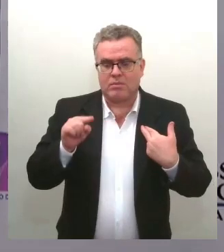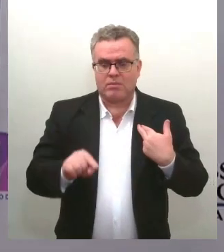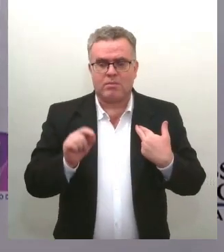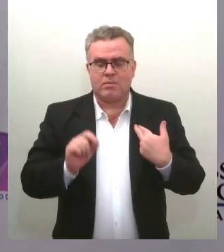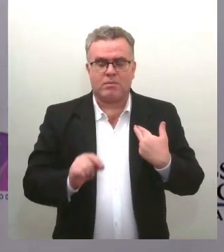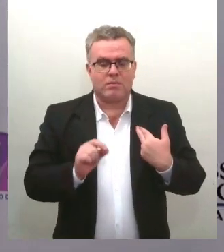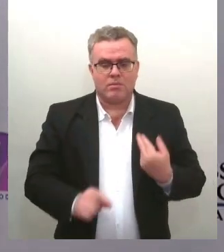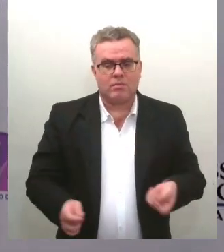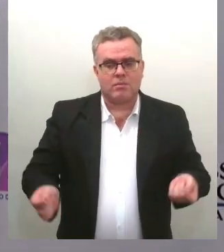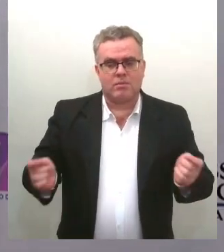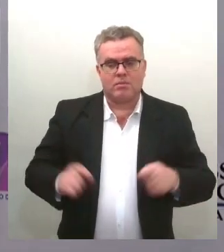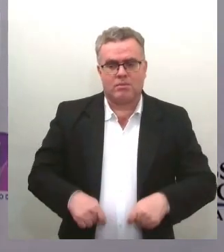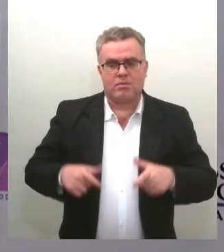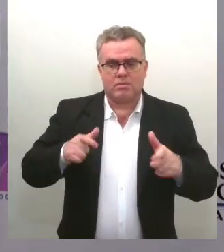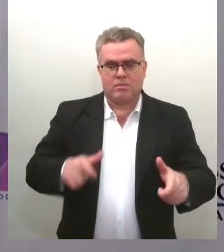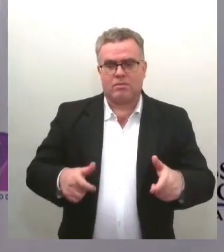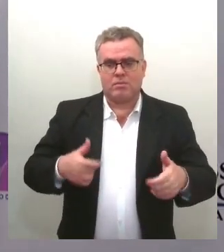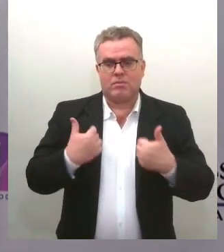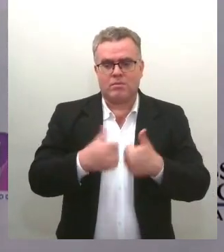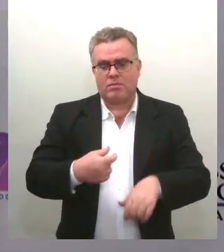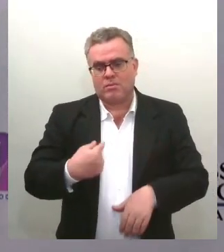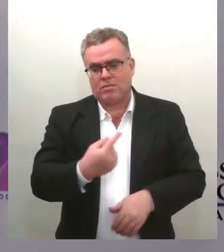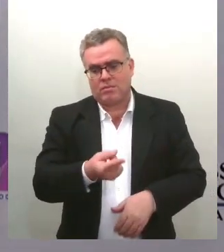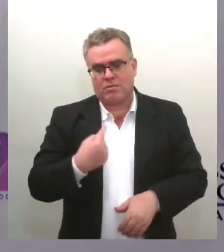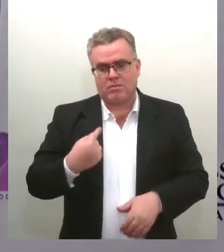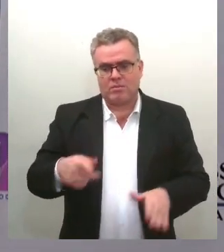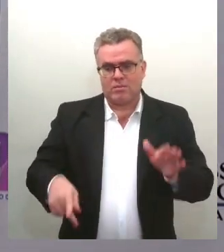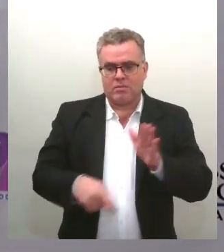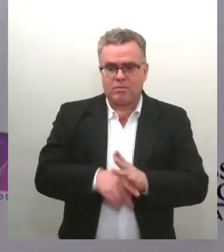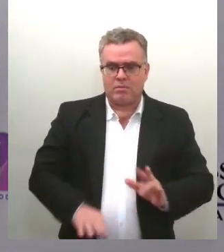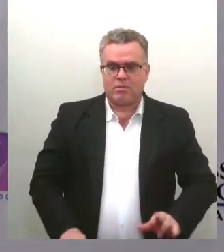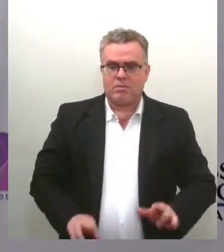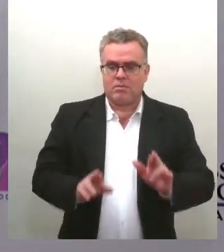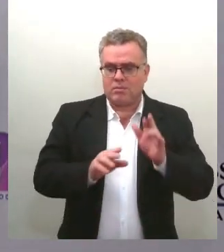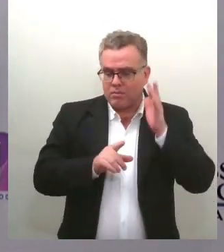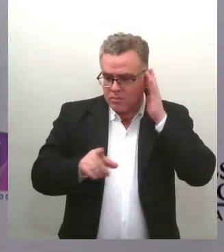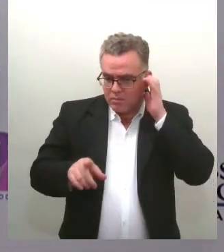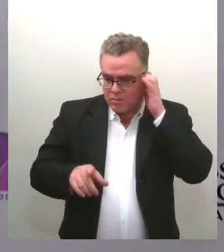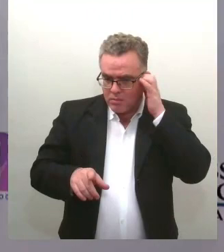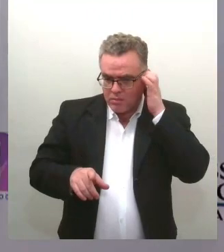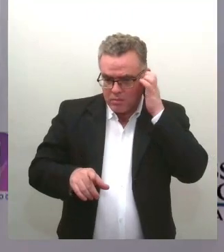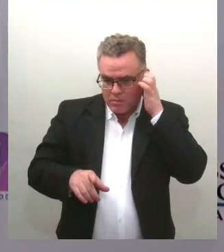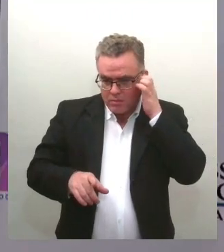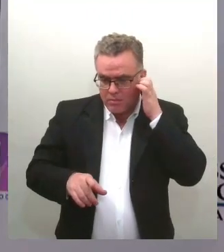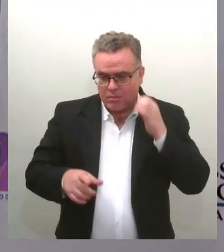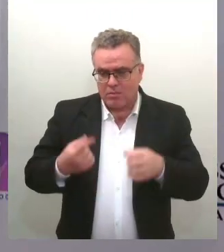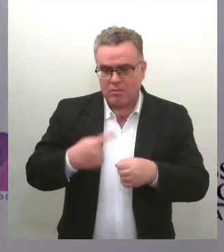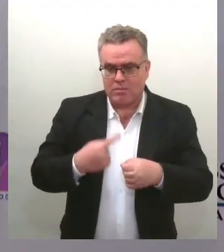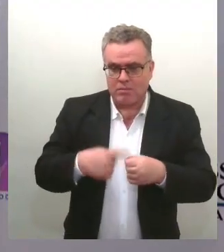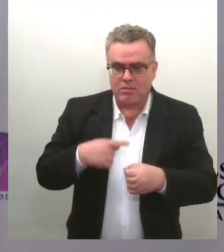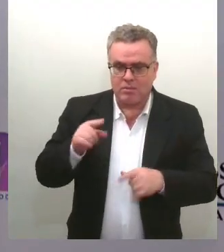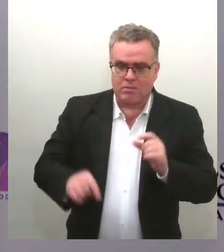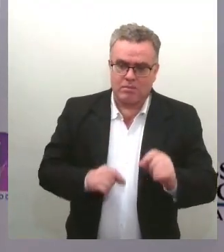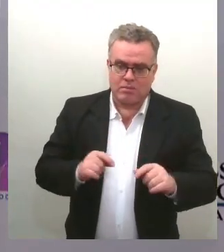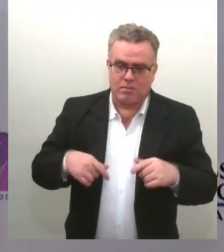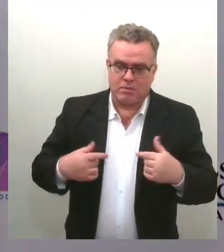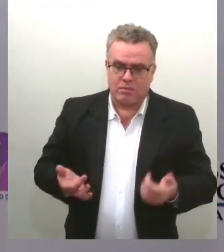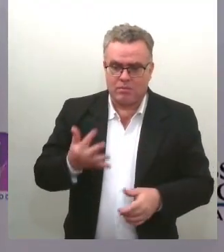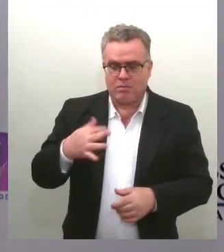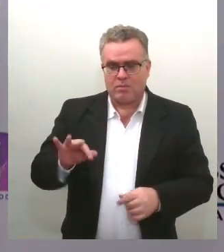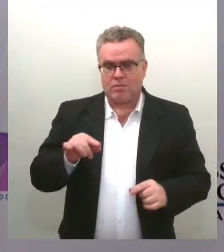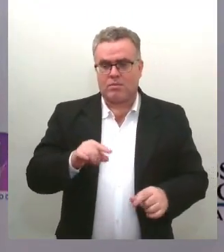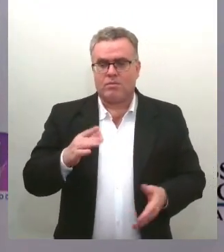verdade, é de uma responsabilização dos municípios, mesmo sendo federal. Alguns têm que são, né,